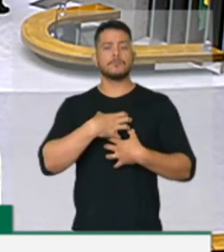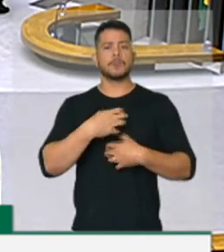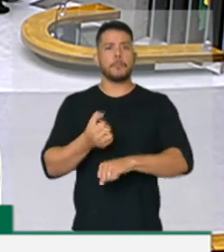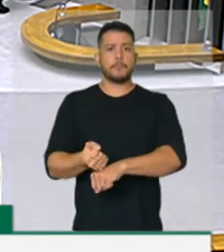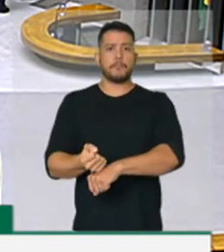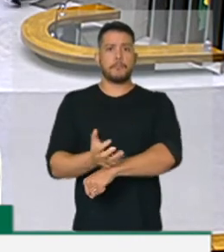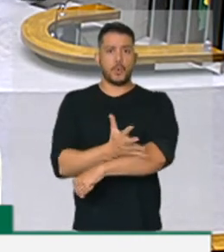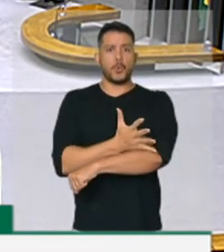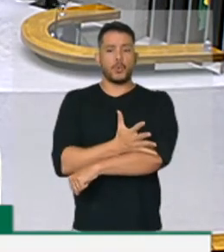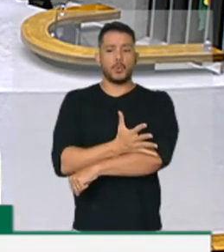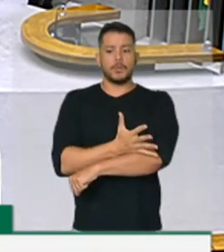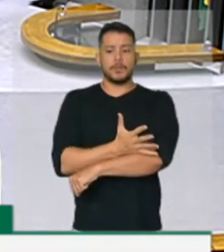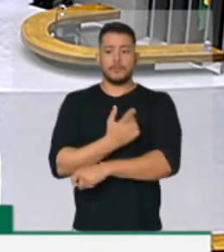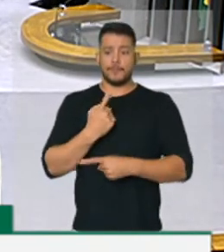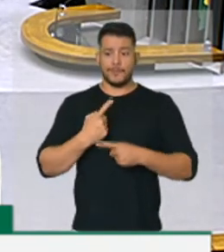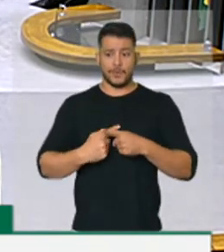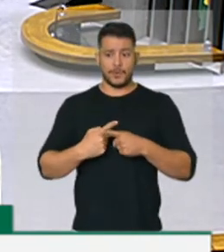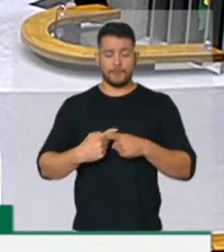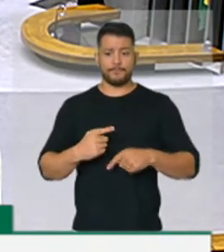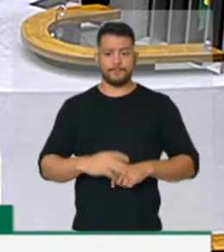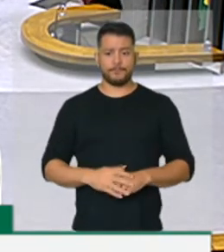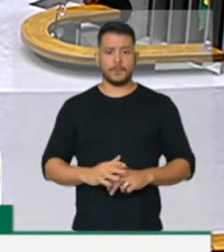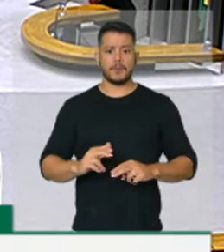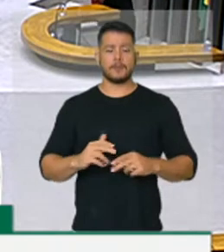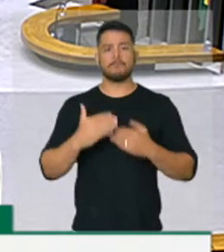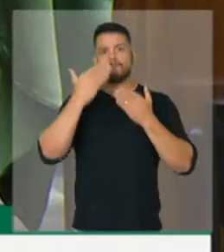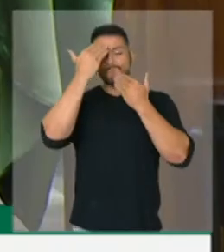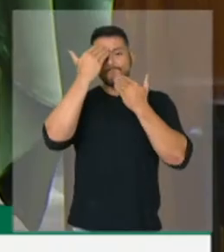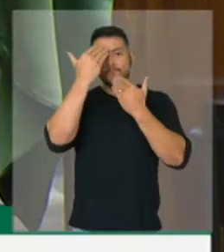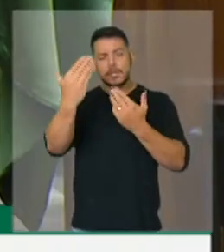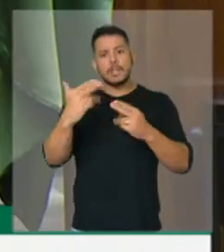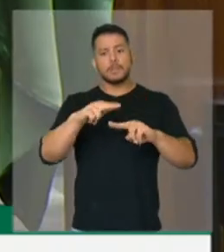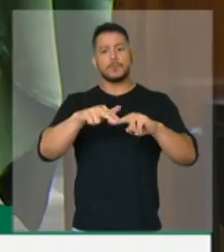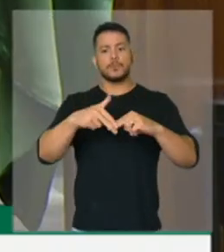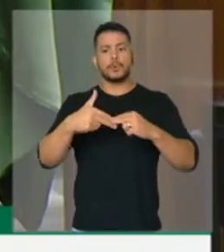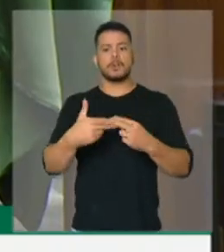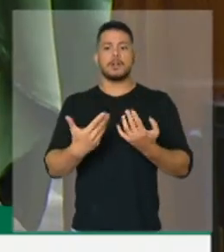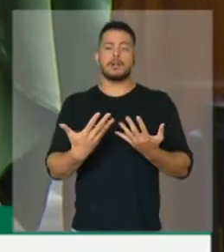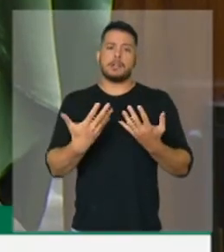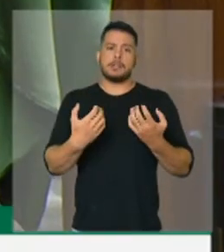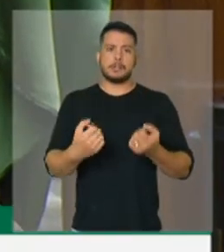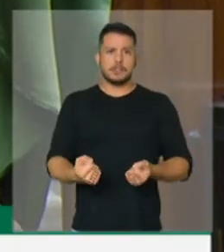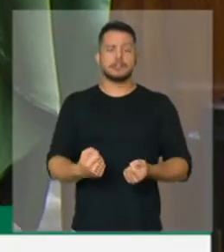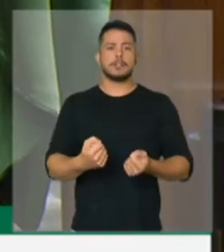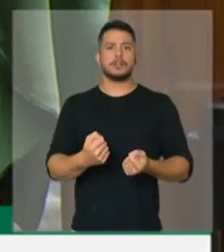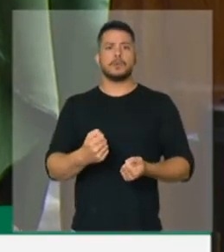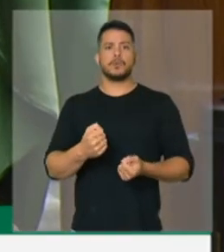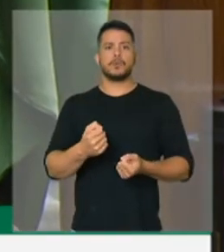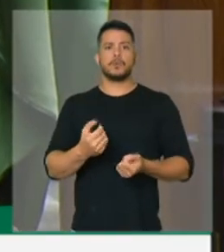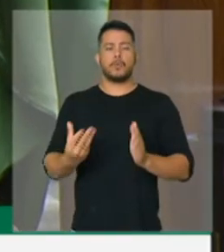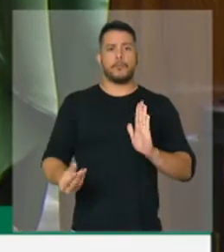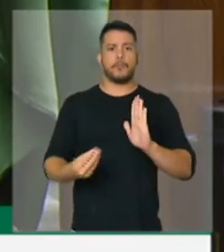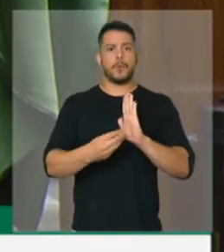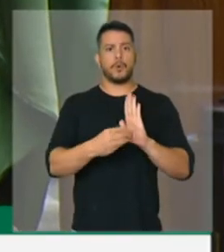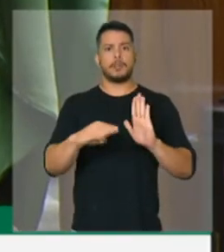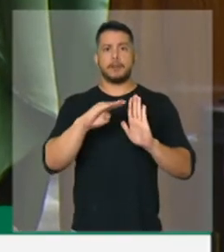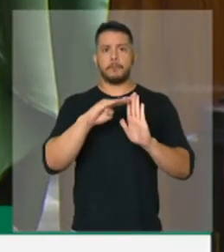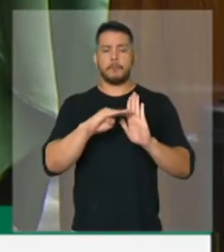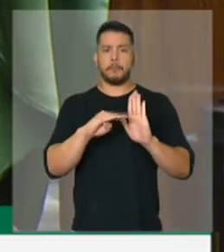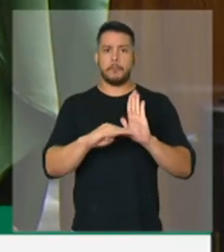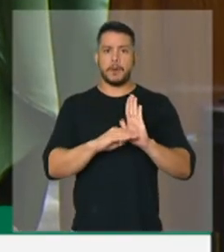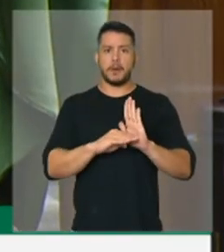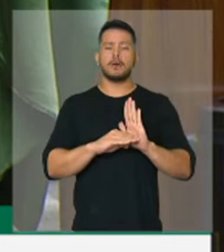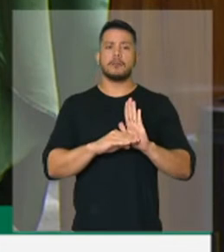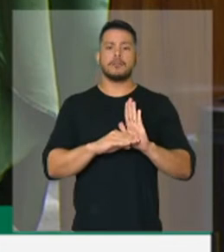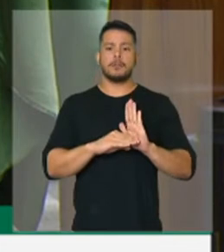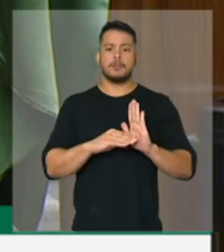a você pela consideração ao meu estado do Tocantins e pautar essa PEC que luto aqui desde 2017. PEC essa